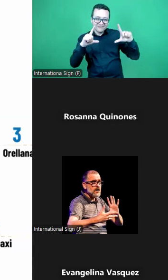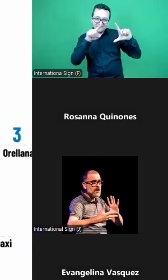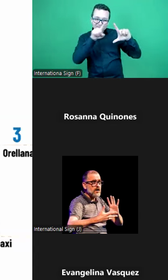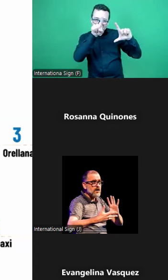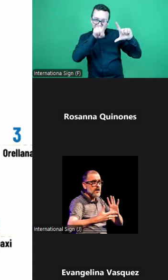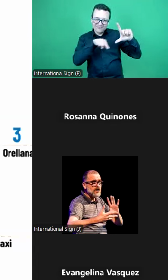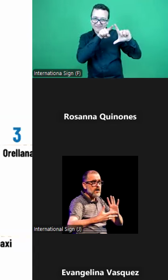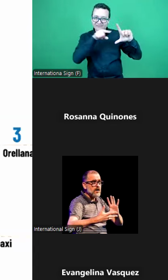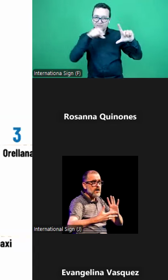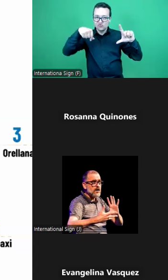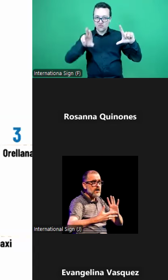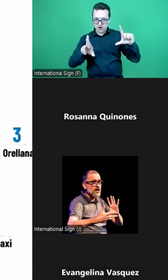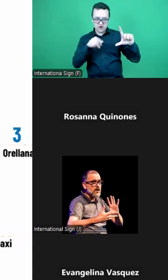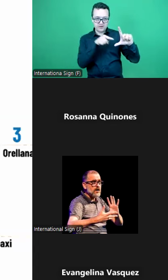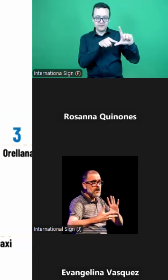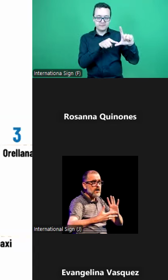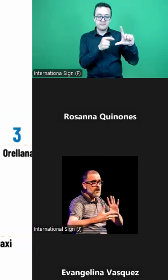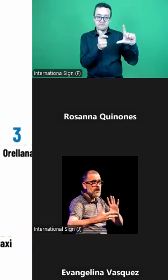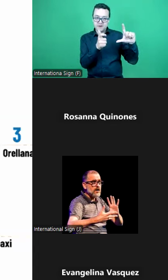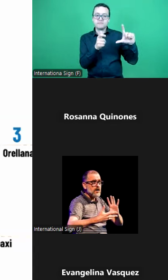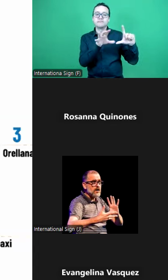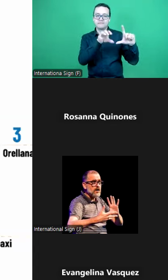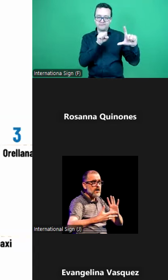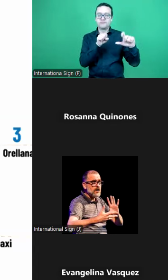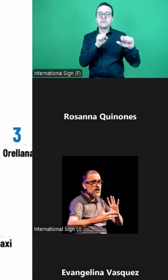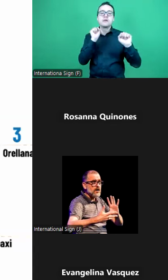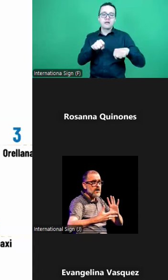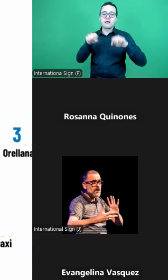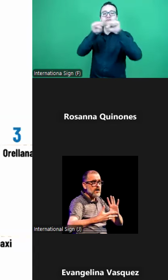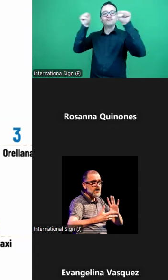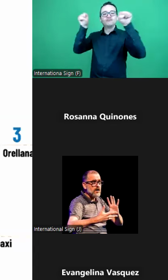esquerda, como estava falando. Com a implementação desse plano, nós